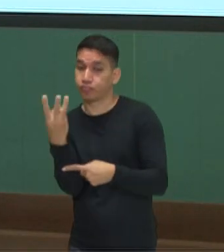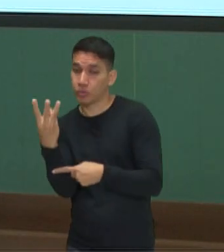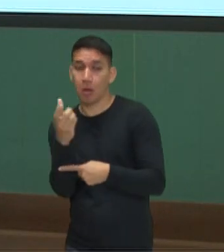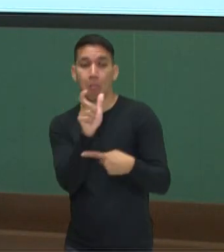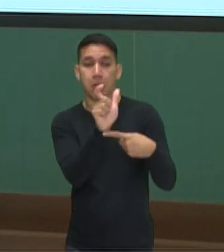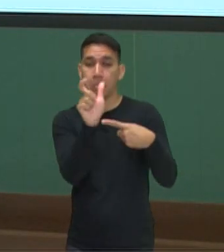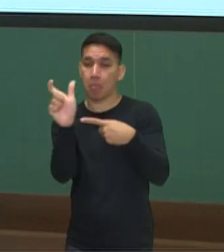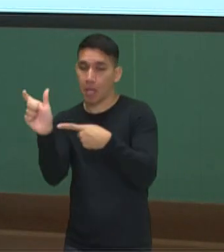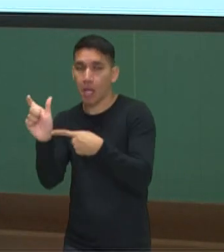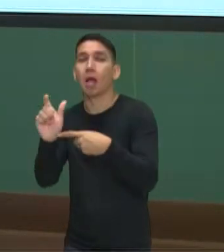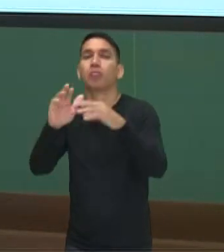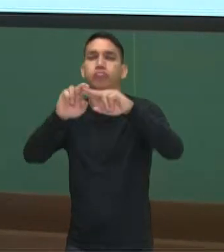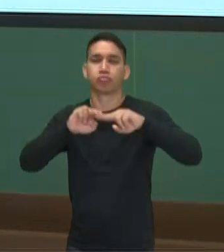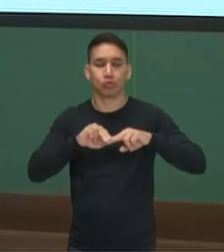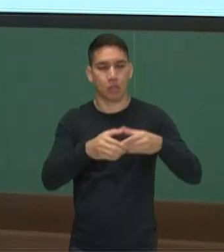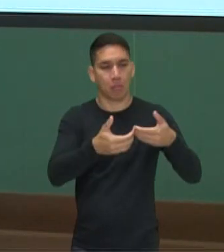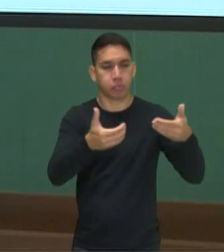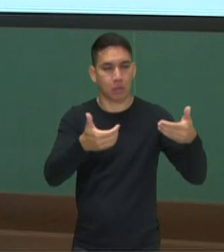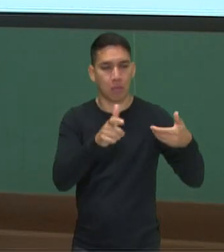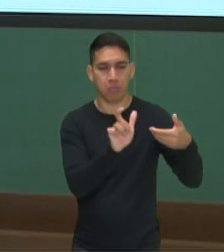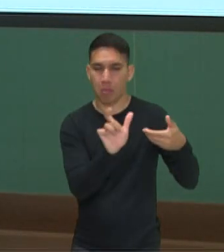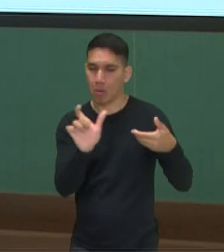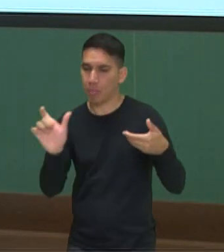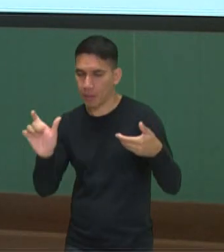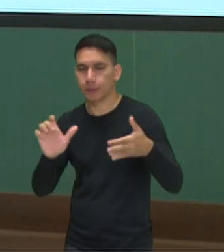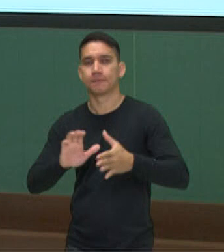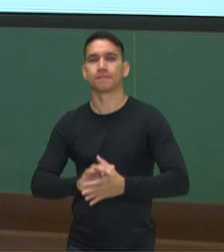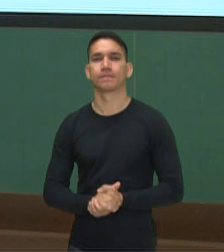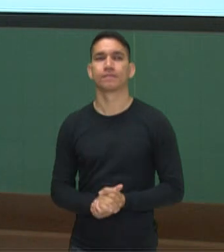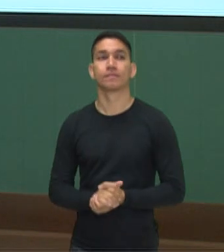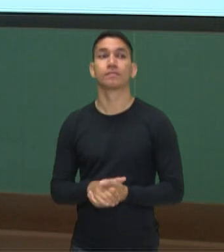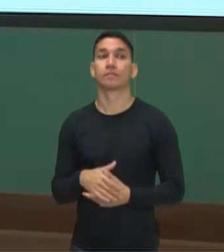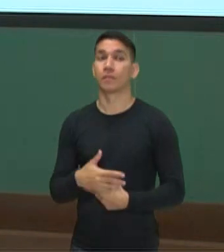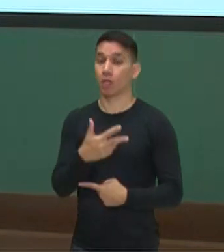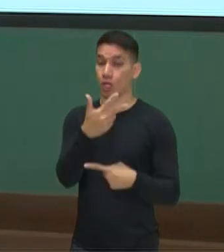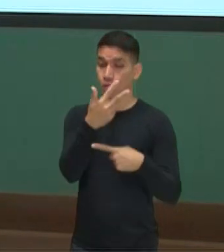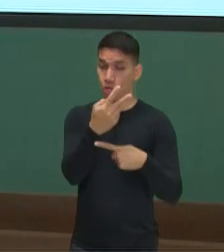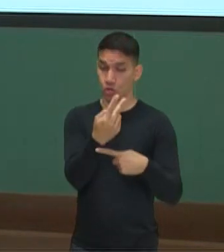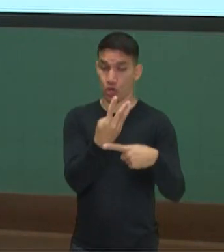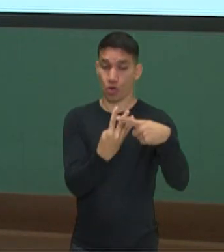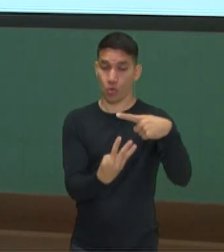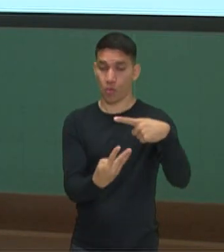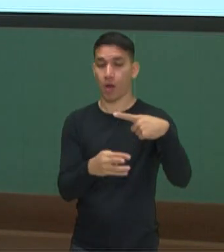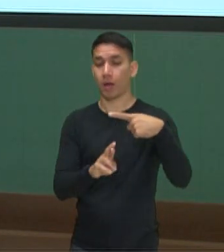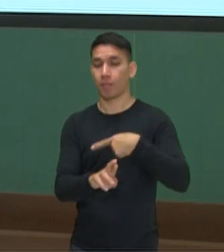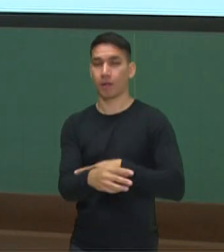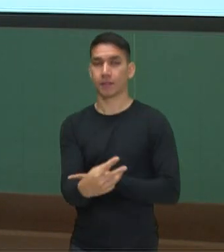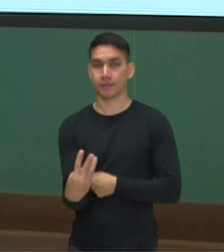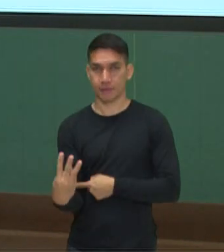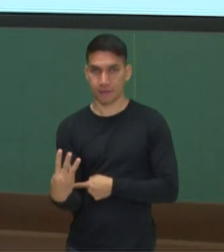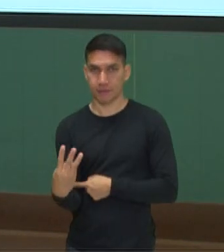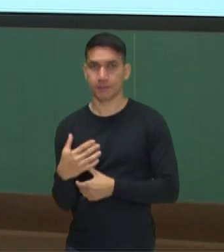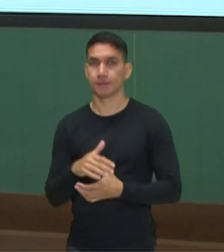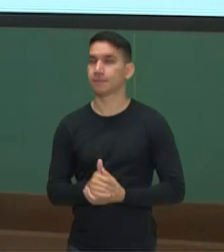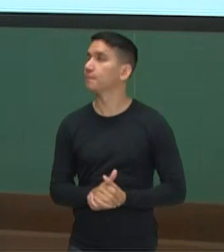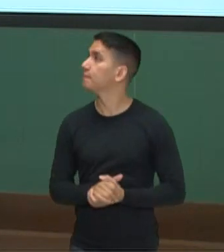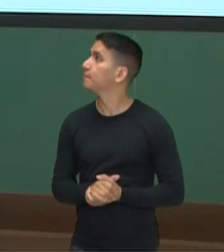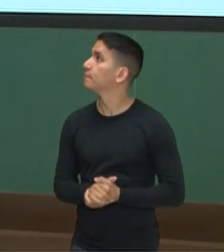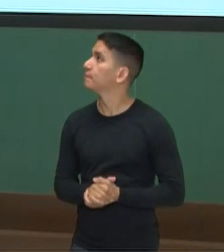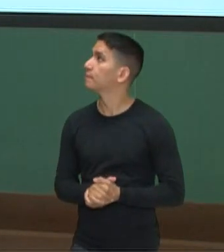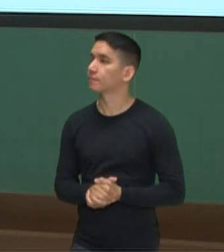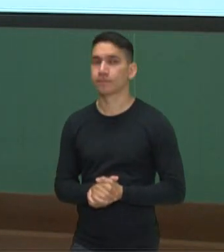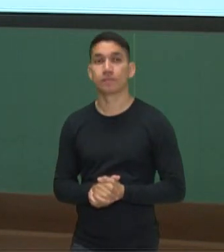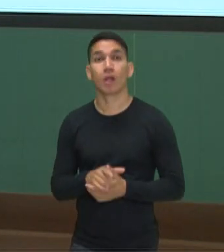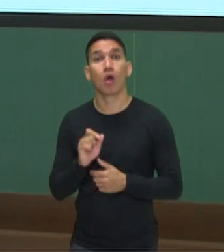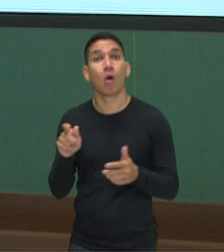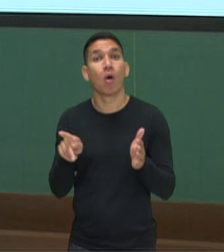3 continhas para fazer, tá bom? 12 divididos por 4 dá 3.